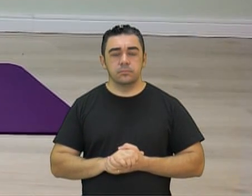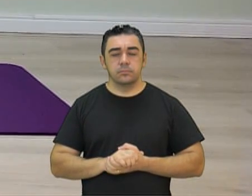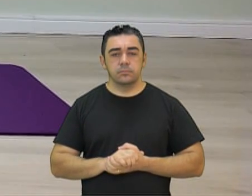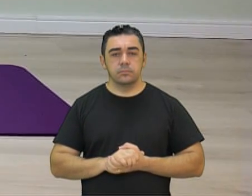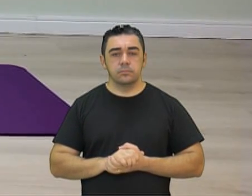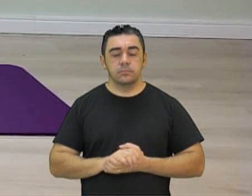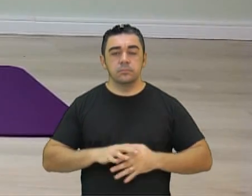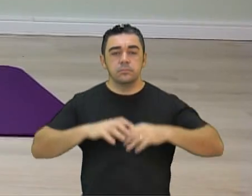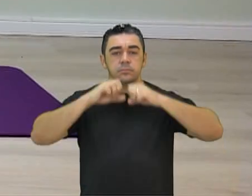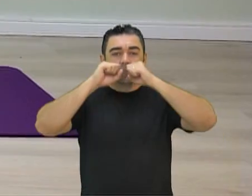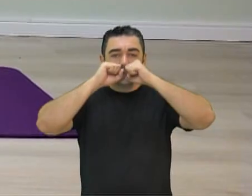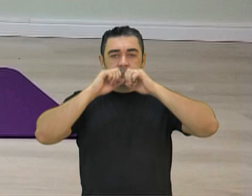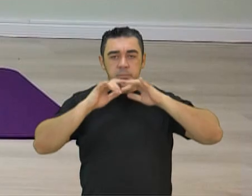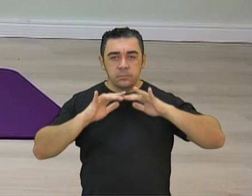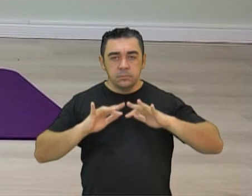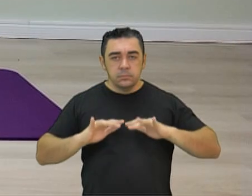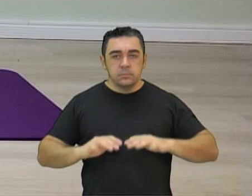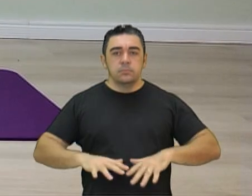Respira.